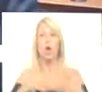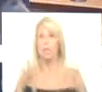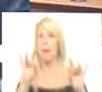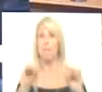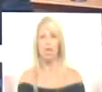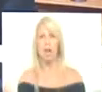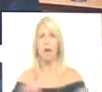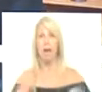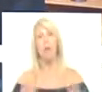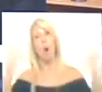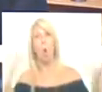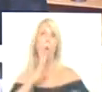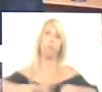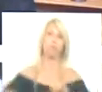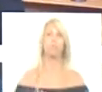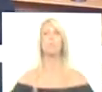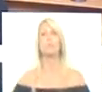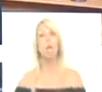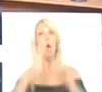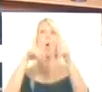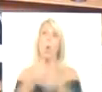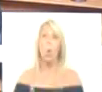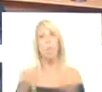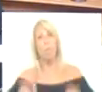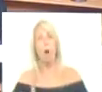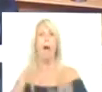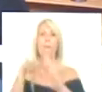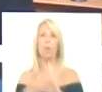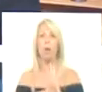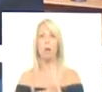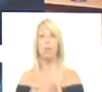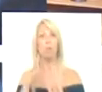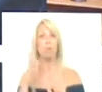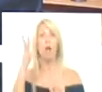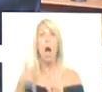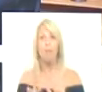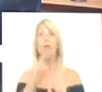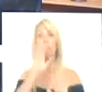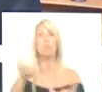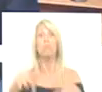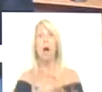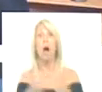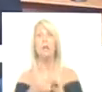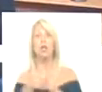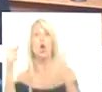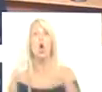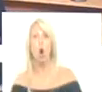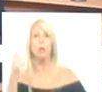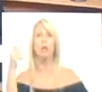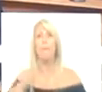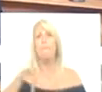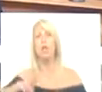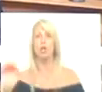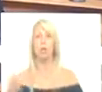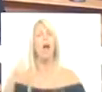Este orçamento ou o incumprimento do programa, no dia a seguir já havia margem para alterações e cortes de 1.000 milhões de euros. Há sempre